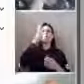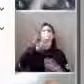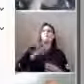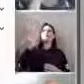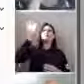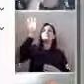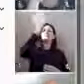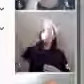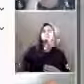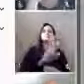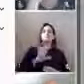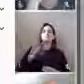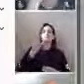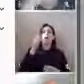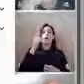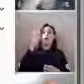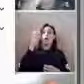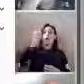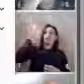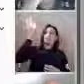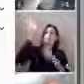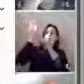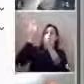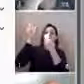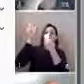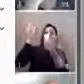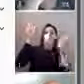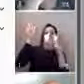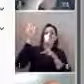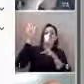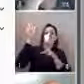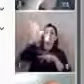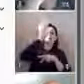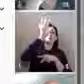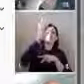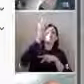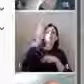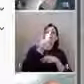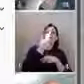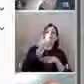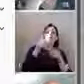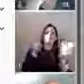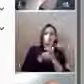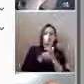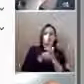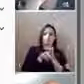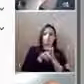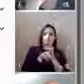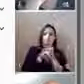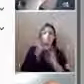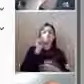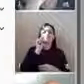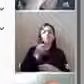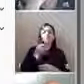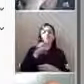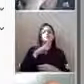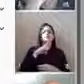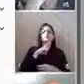Cada região recebe uma corzinha. Notem também que, logo no começo da página,